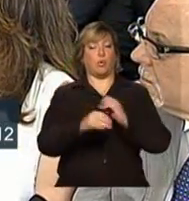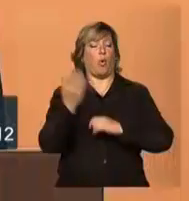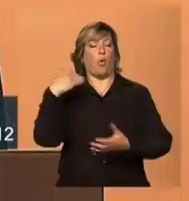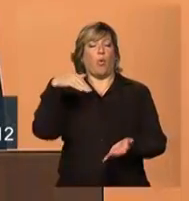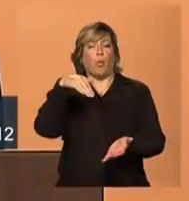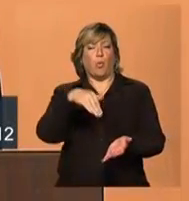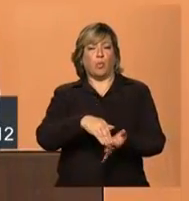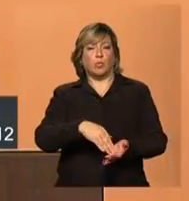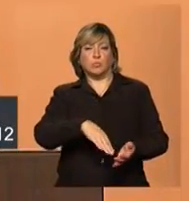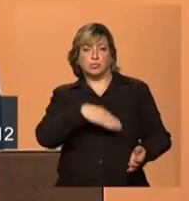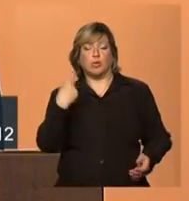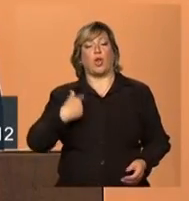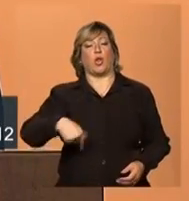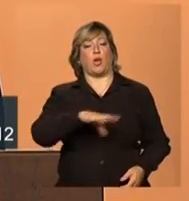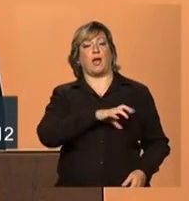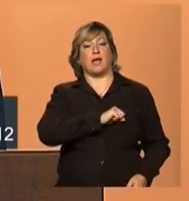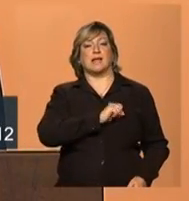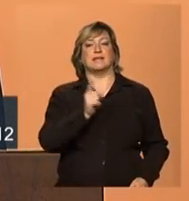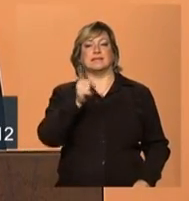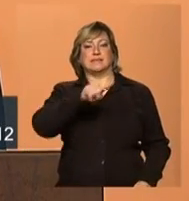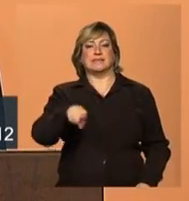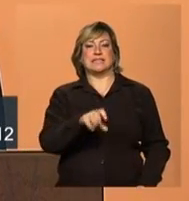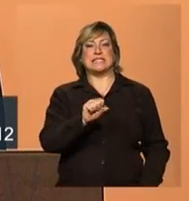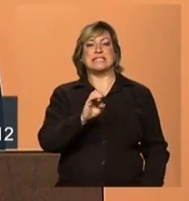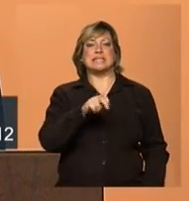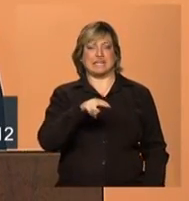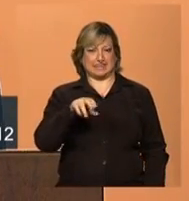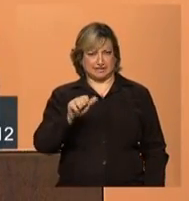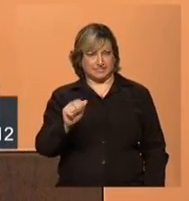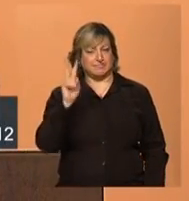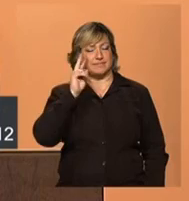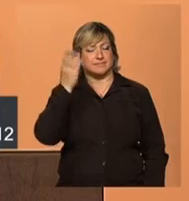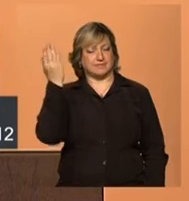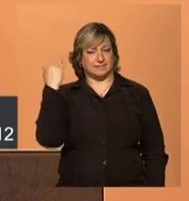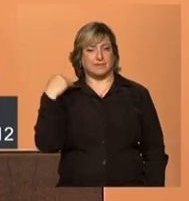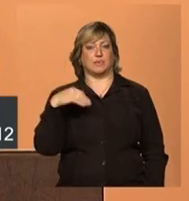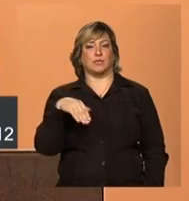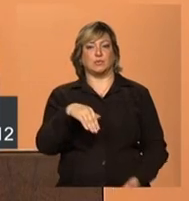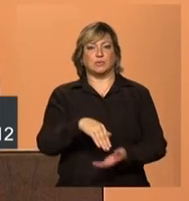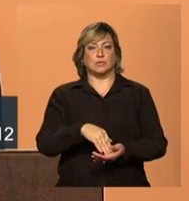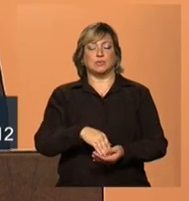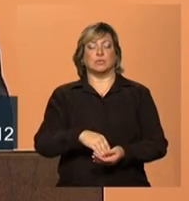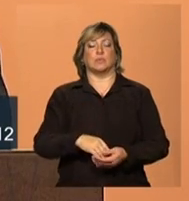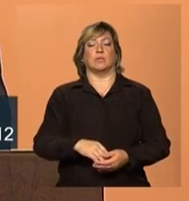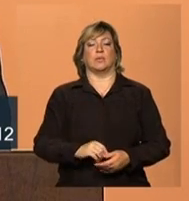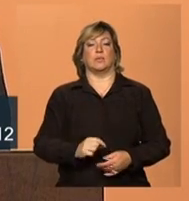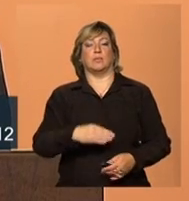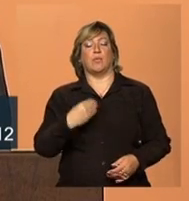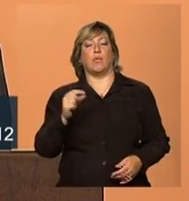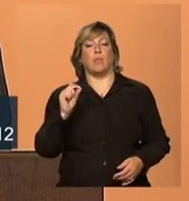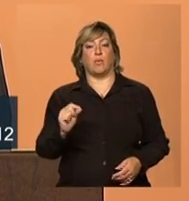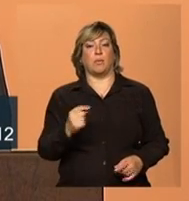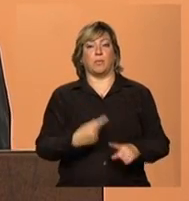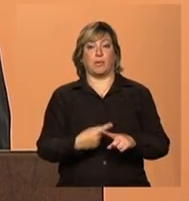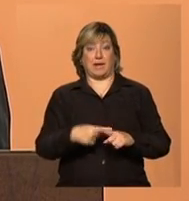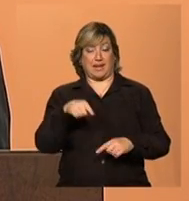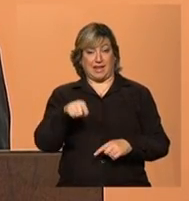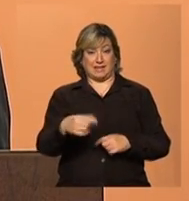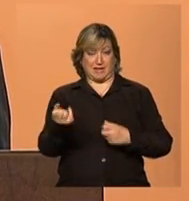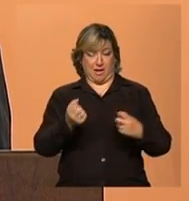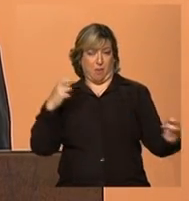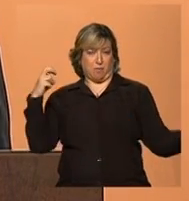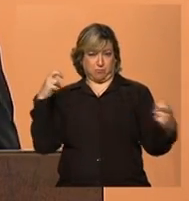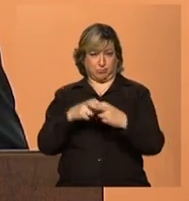fatal na Fórmula 1 foi do nosso querido Ayrton Senna. Inclusive, o acidente do Ayrton Senna